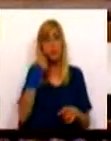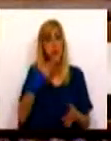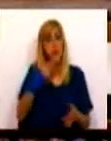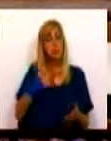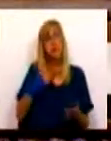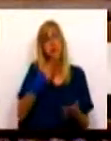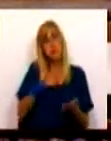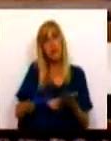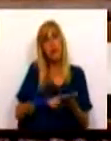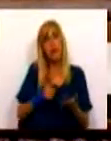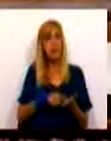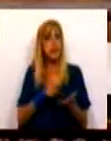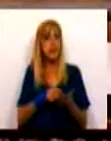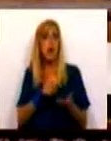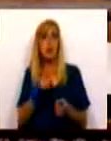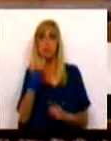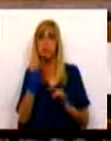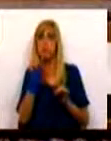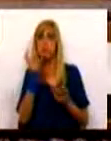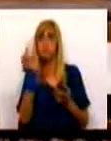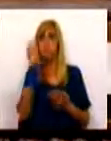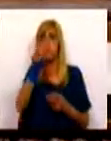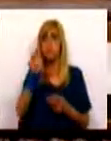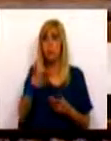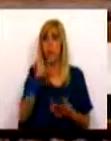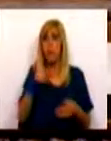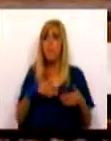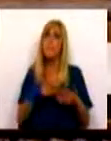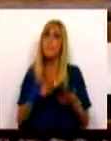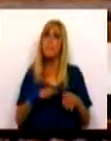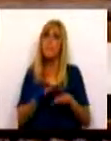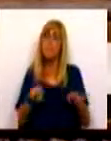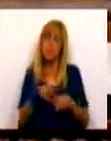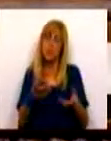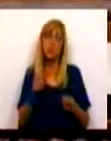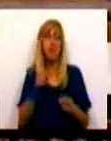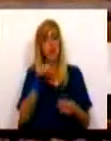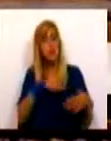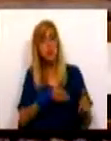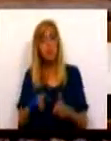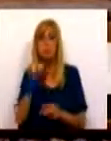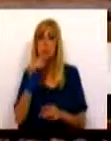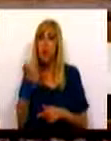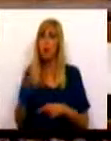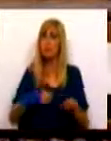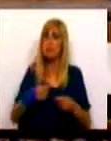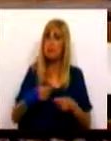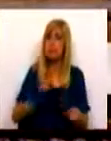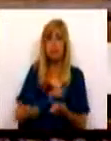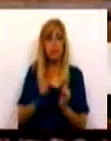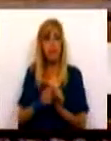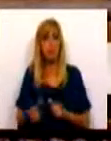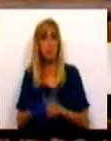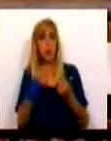realidades e das necessidades locais das praias marítimas, fluviais ou lacustres, poderá gerir e adaptar melhor